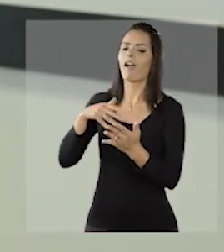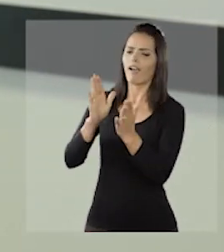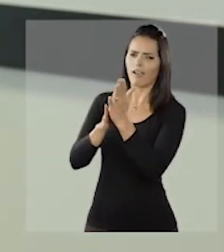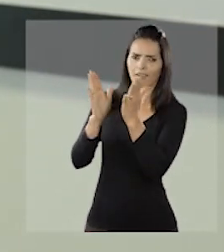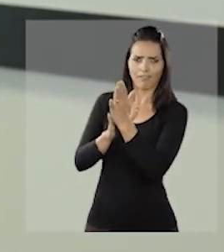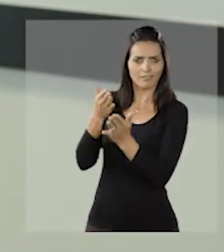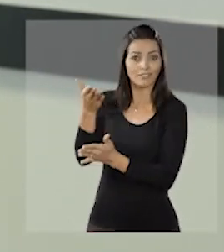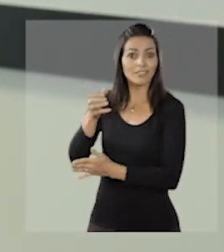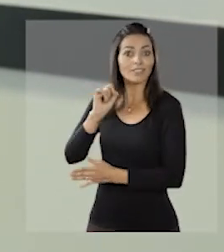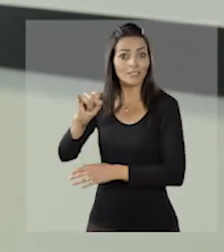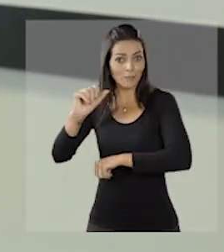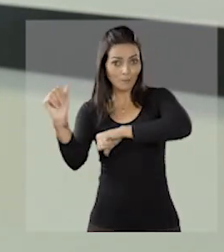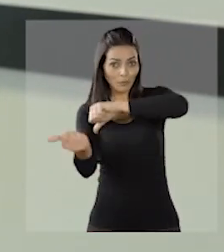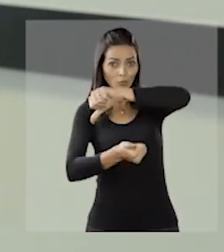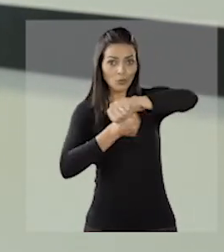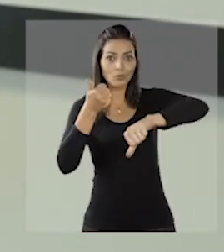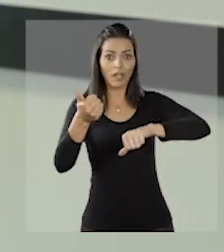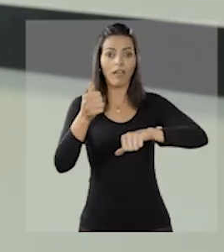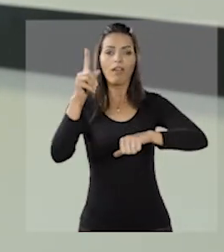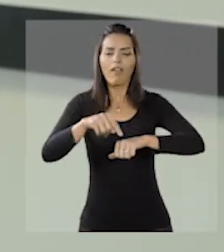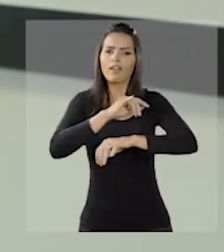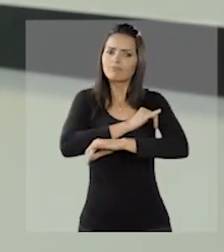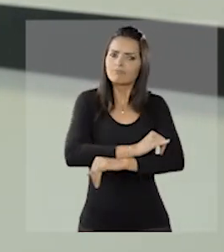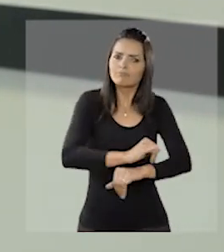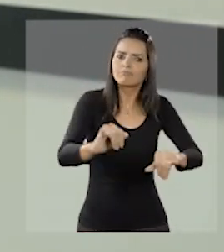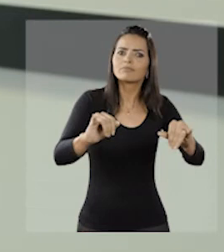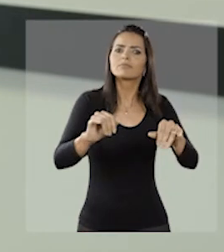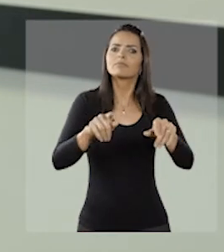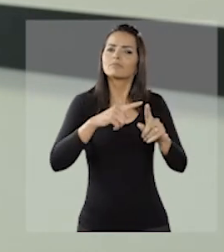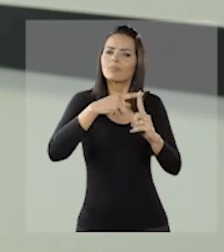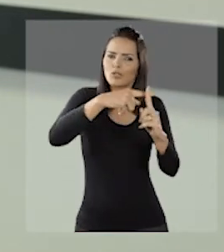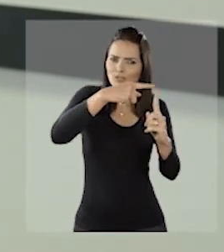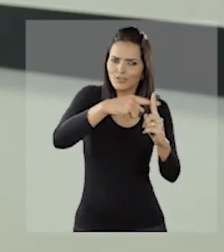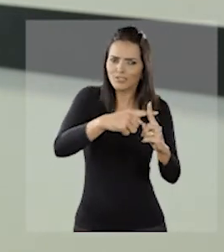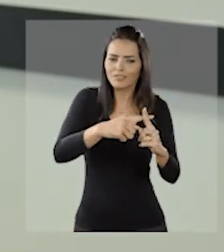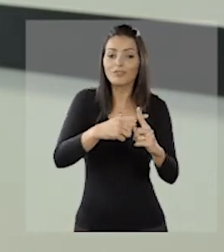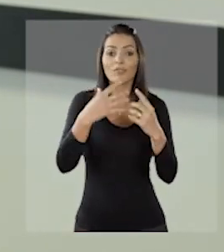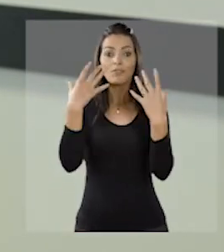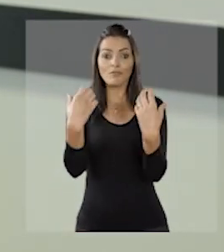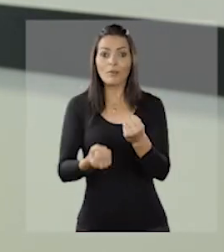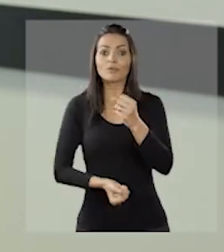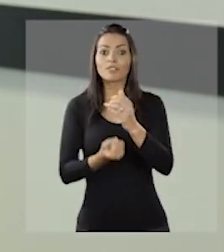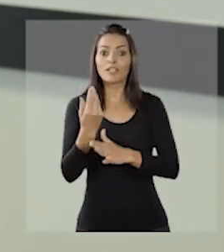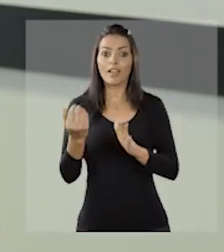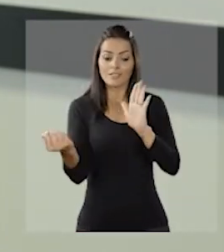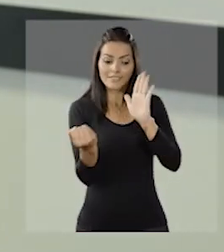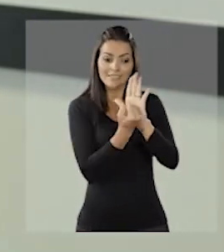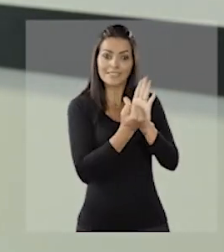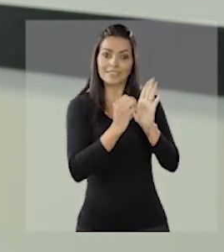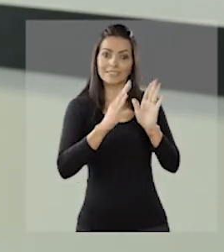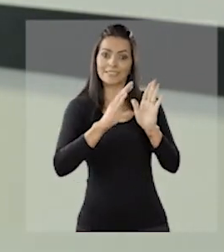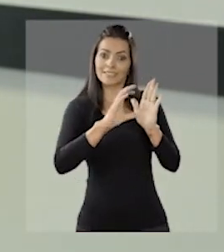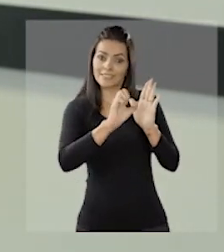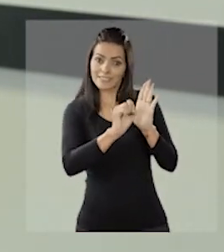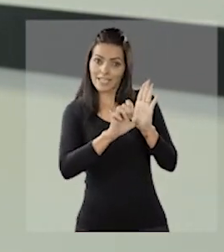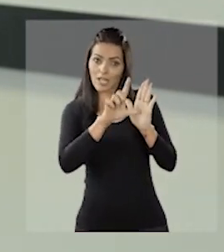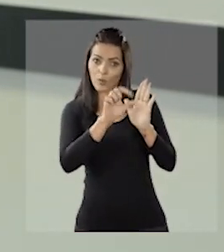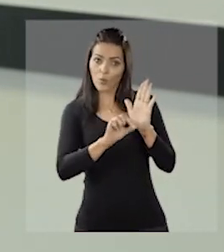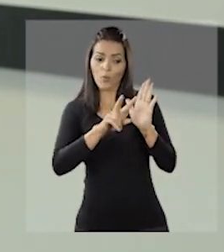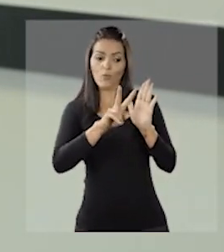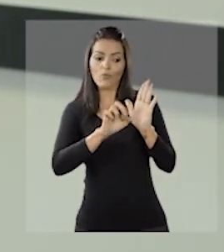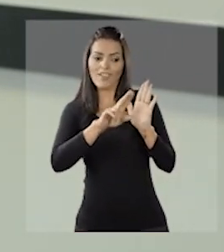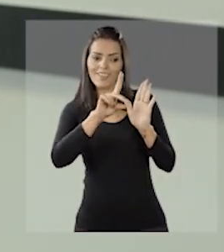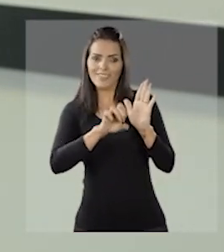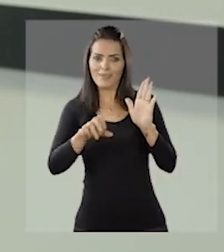como uma forma de repercutir mais favoravelmente, vamos instituir o selo verde da